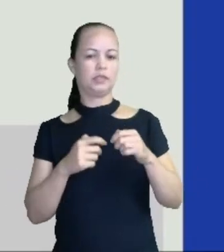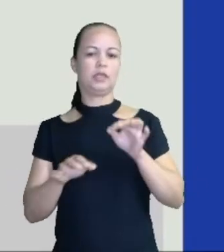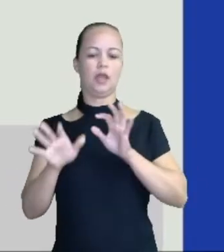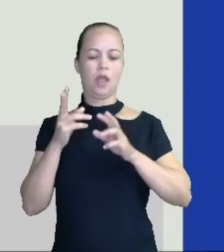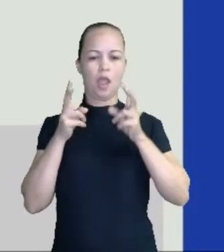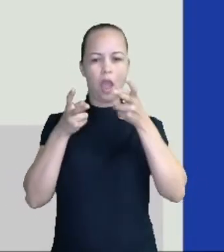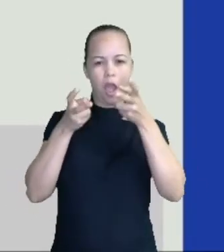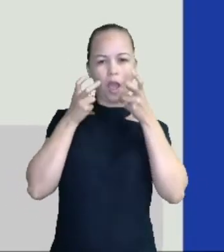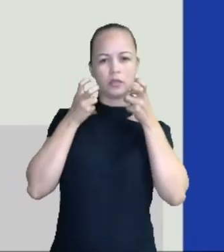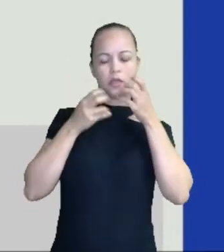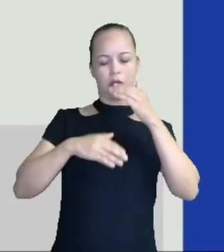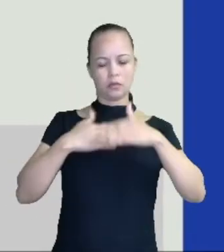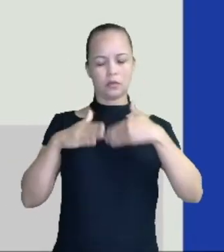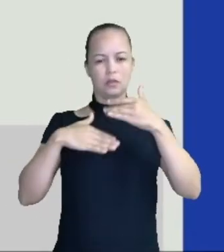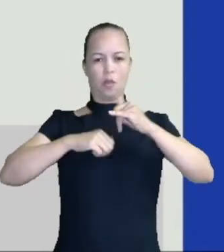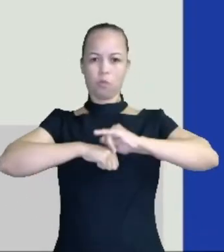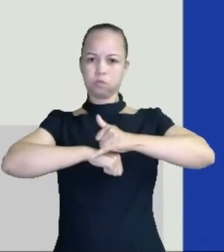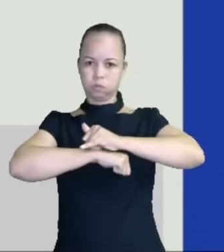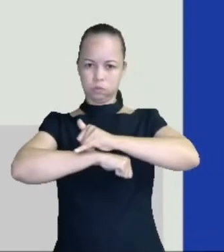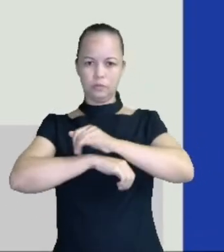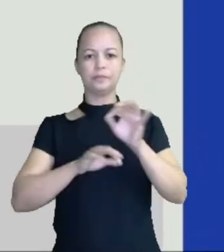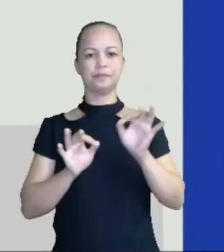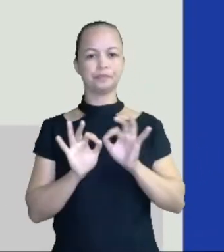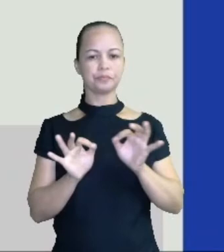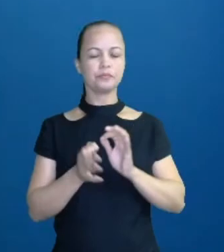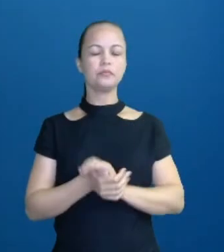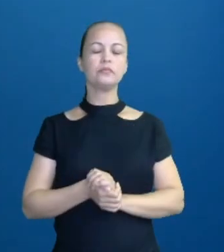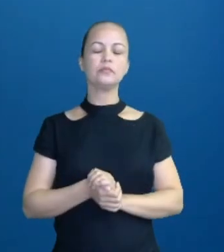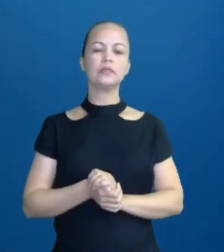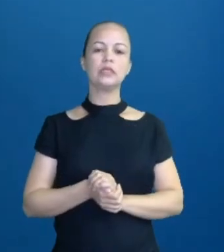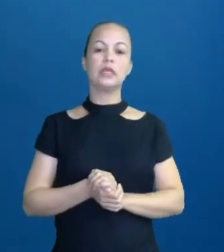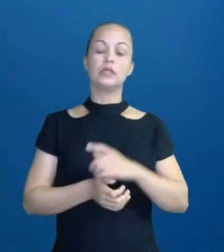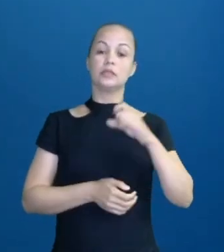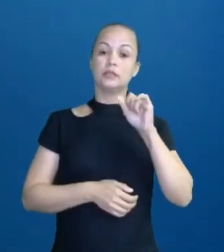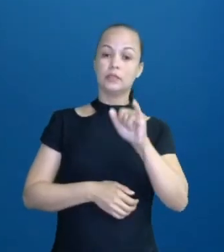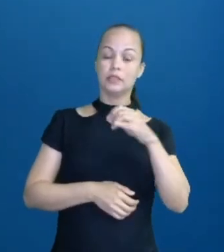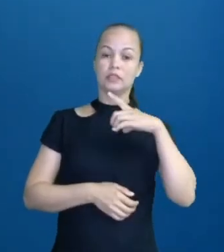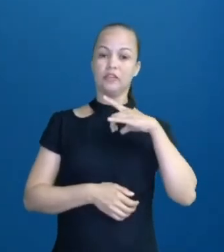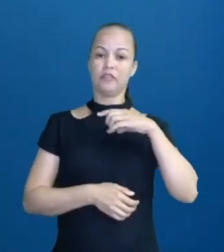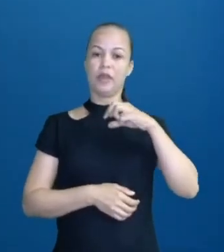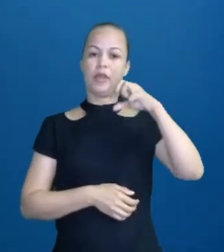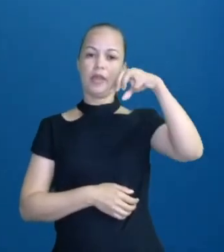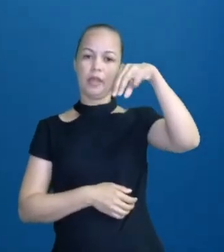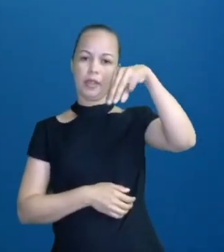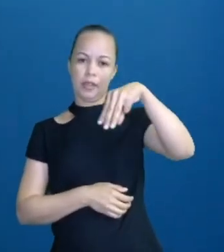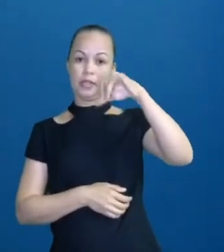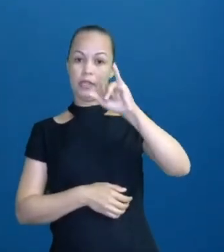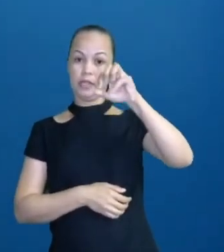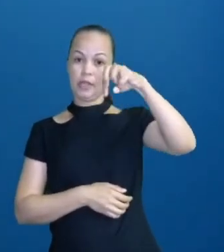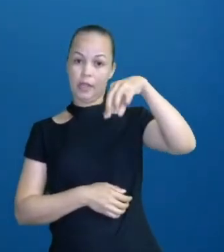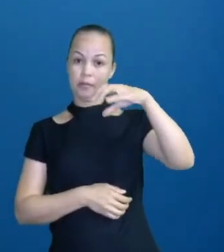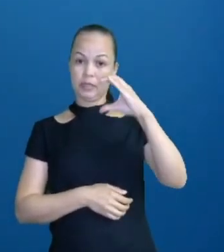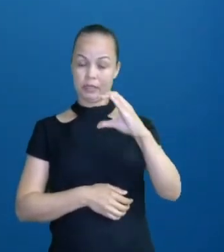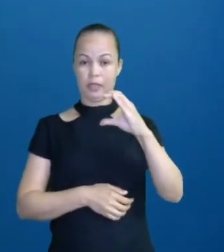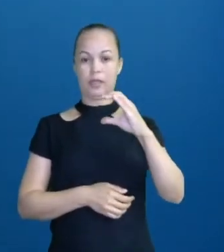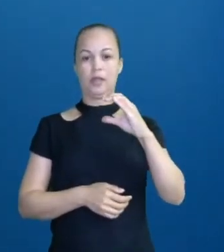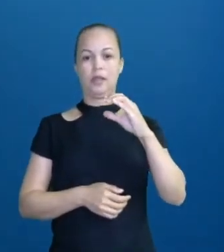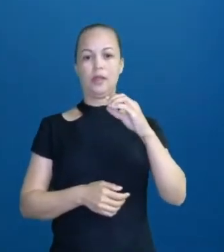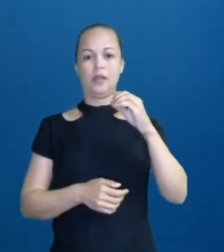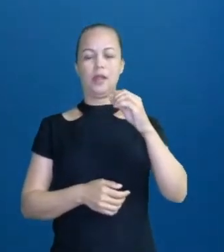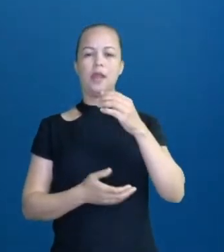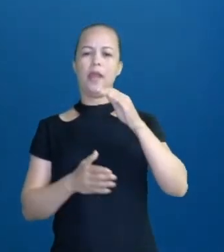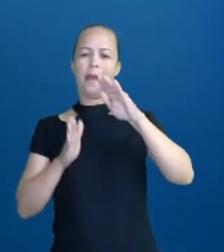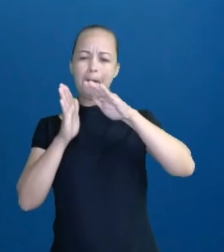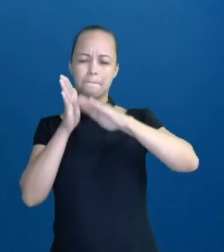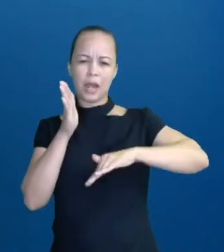atenção para não desenvolver a obesidade, tá certo? Se tiver com IMC abaixo de 18,5, também precisa ter